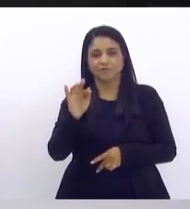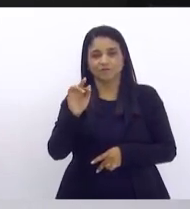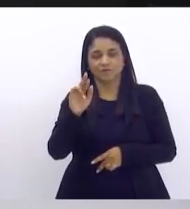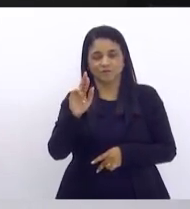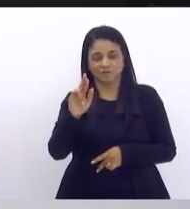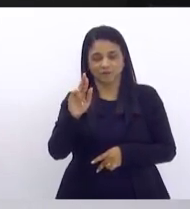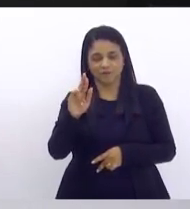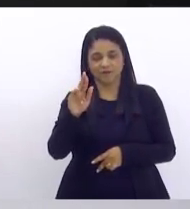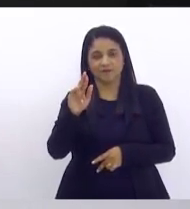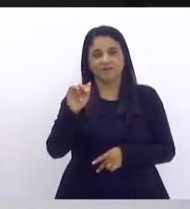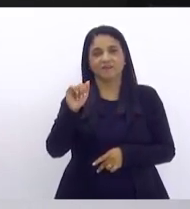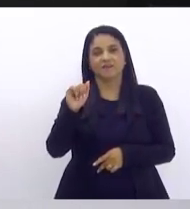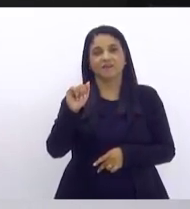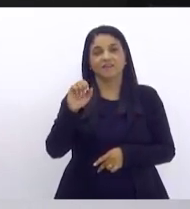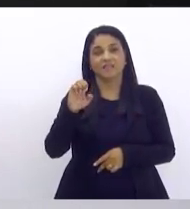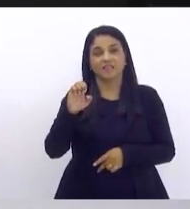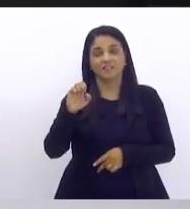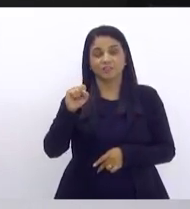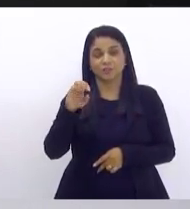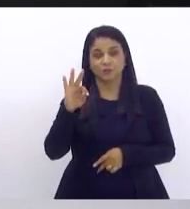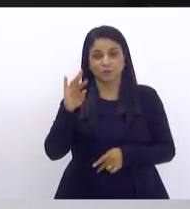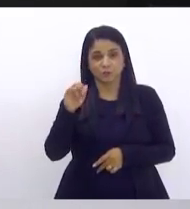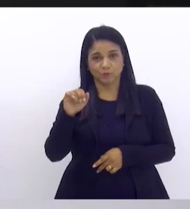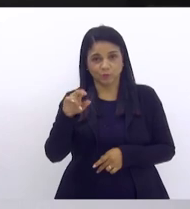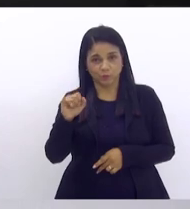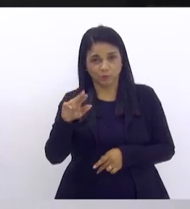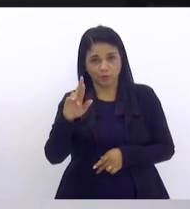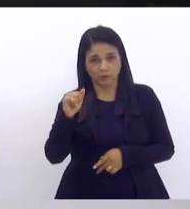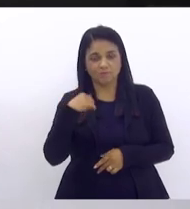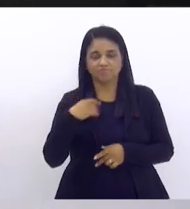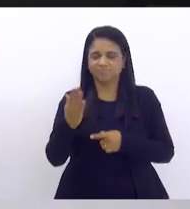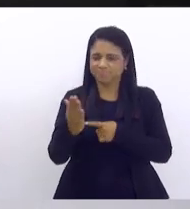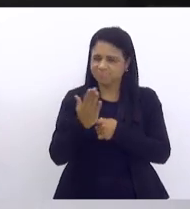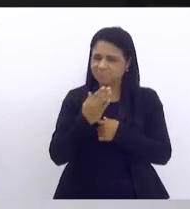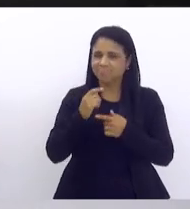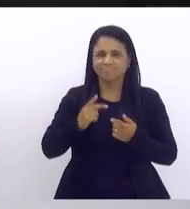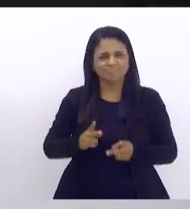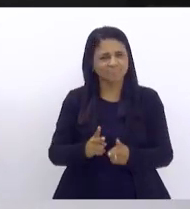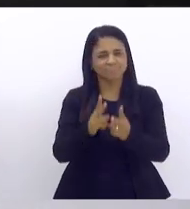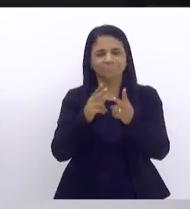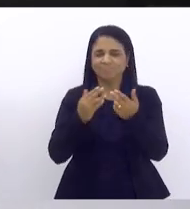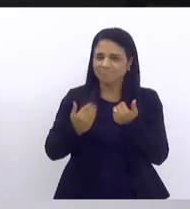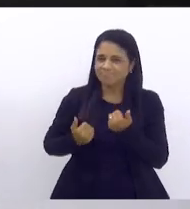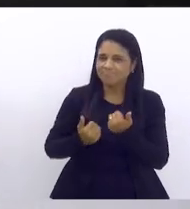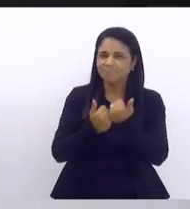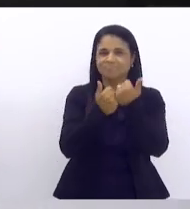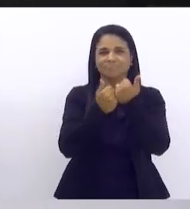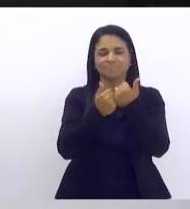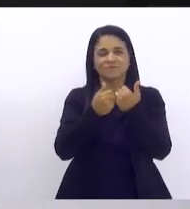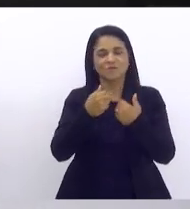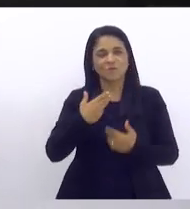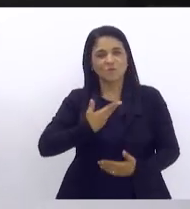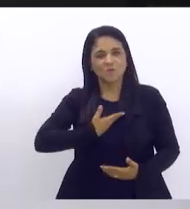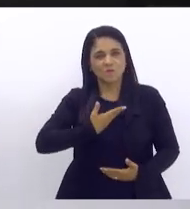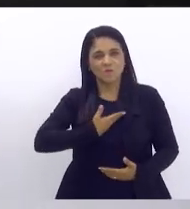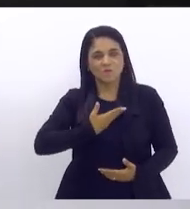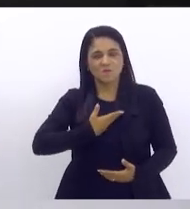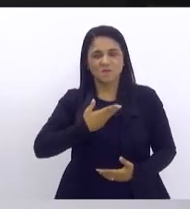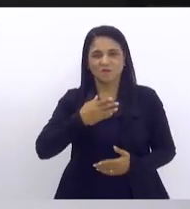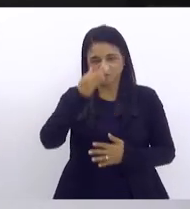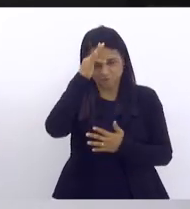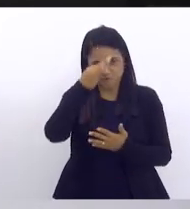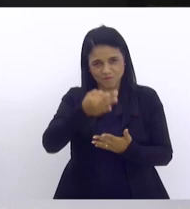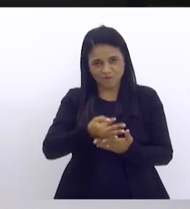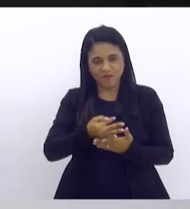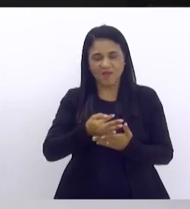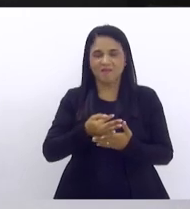mandou uma mensagem, ele estaria conosco, um homem que sempre nos ajudou em todas as coisas, e é um irmão de fé, de caminhada. Obrigado